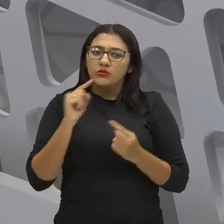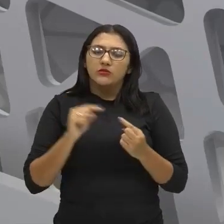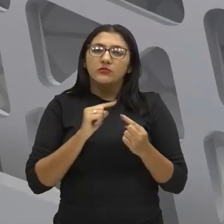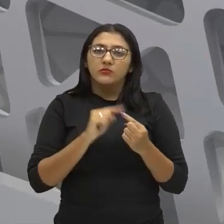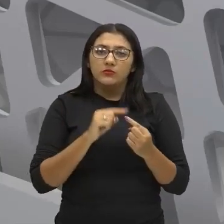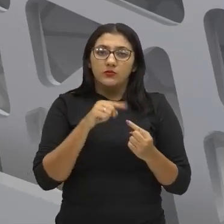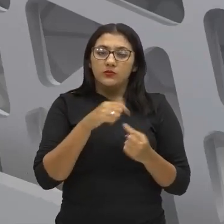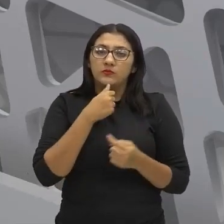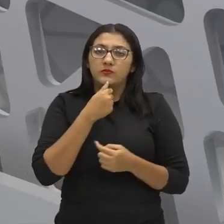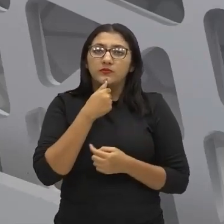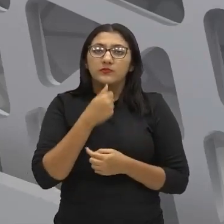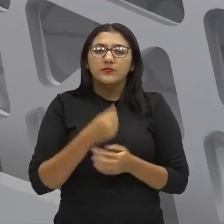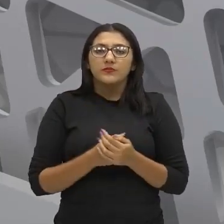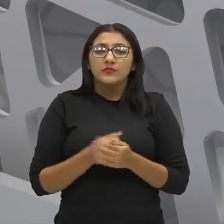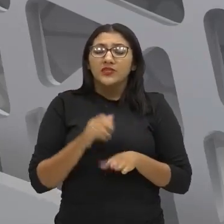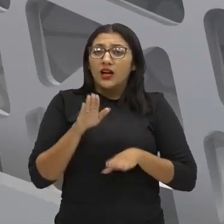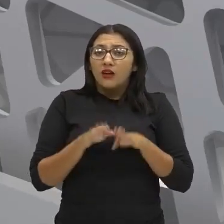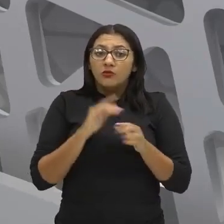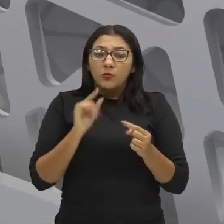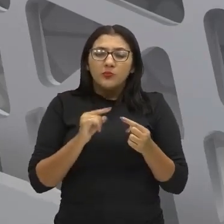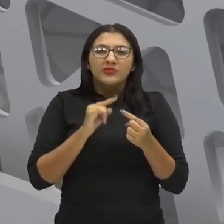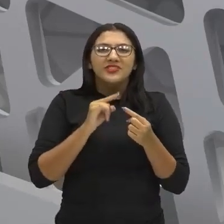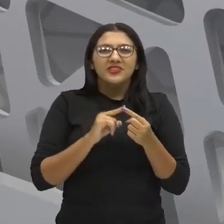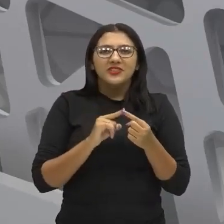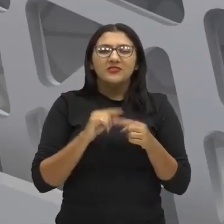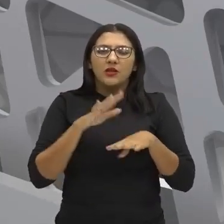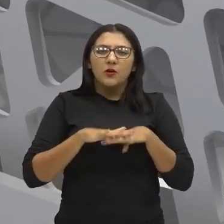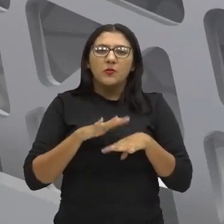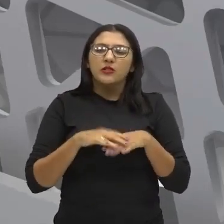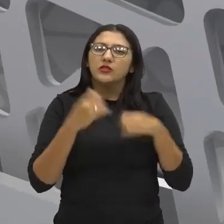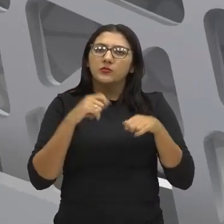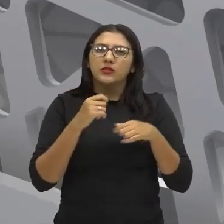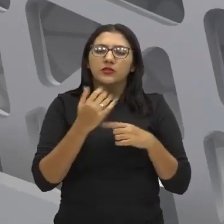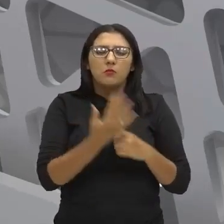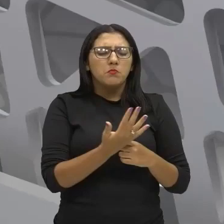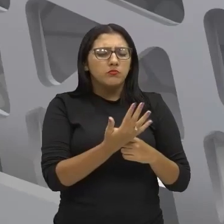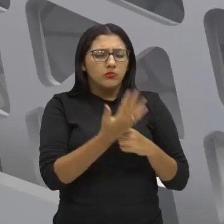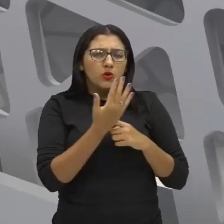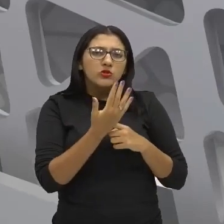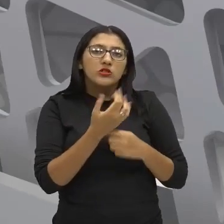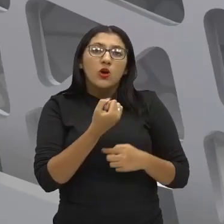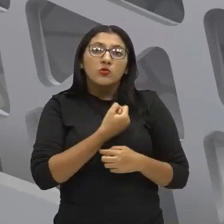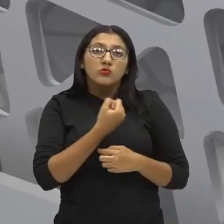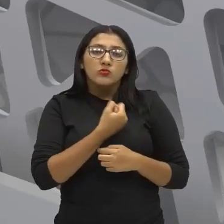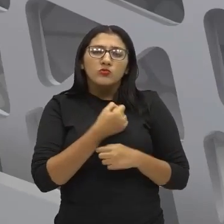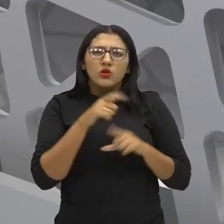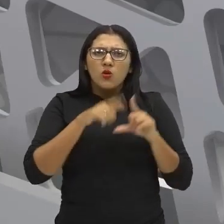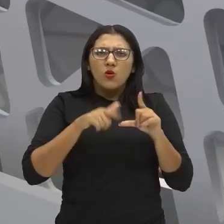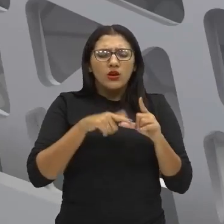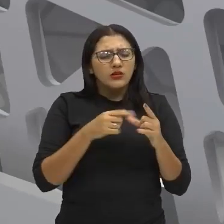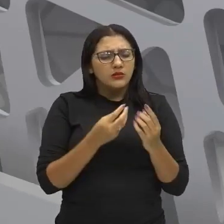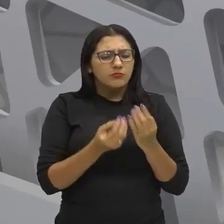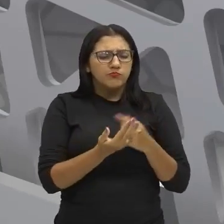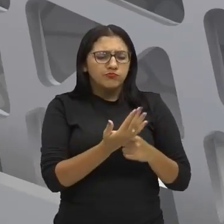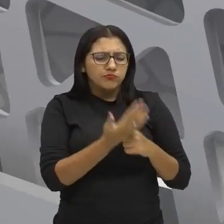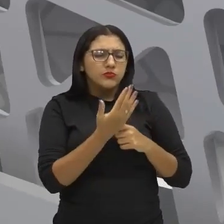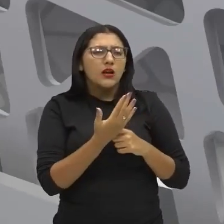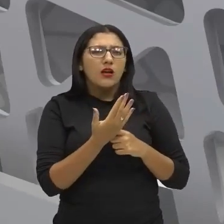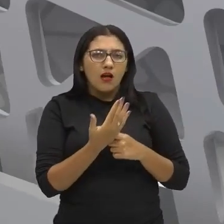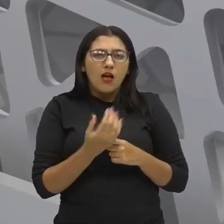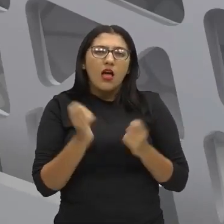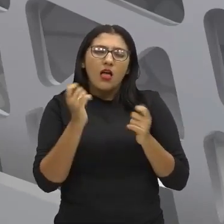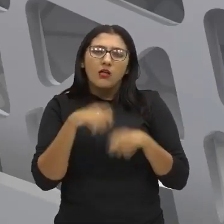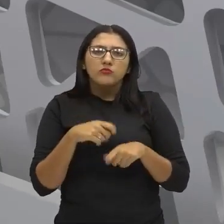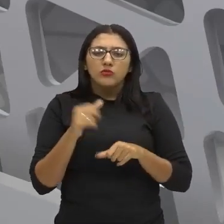ainda. Normalmente, o objetivo da matemática, ele informa o valor das letrinhas e aí nós